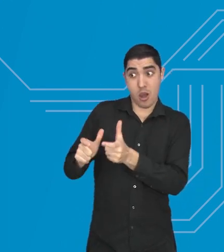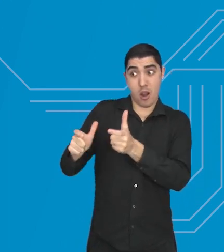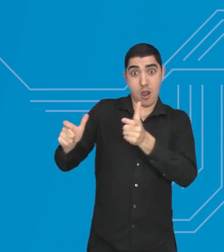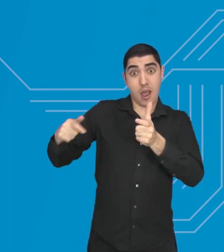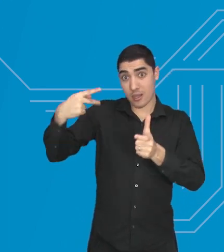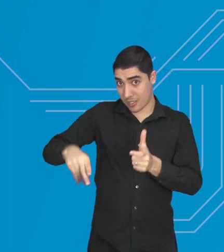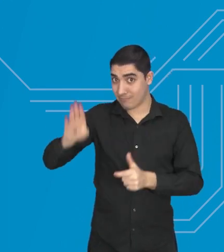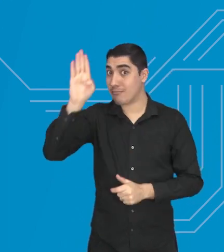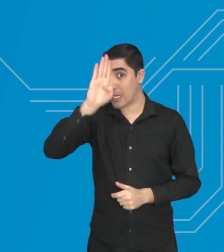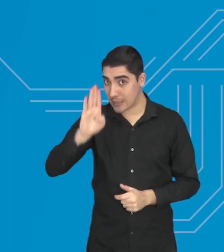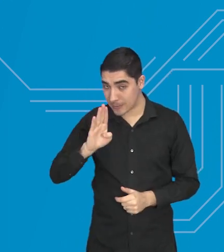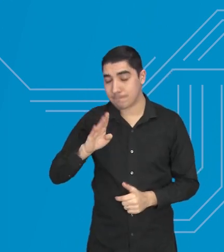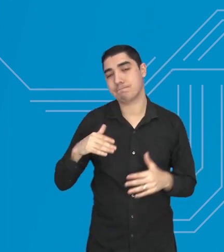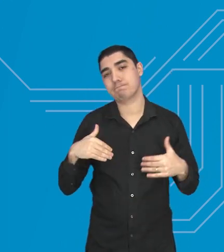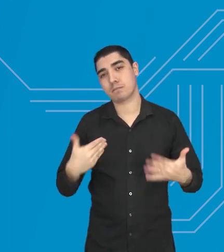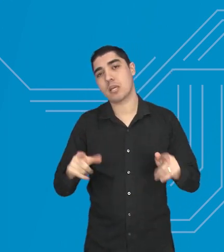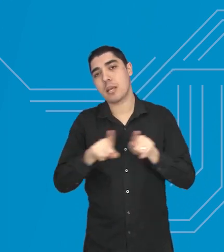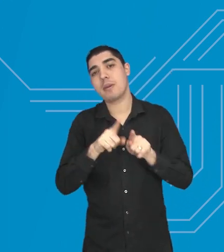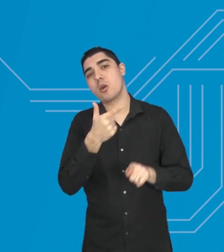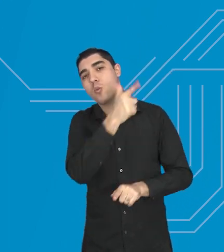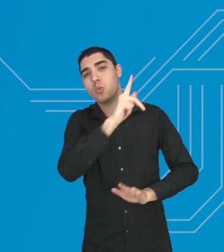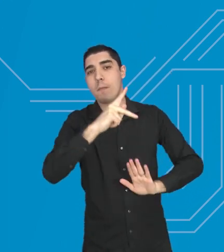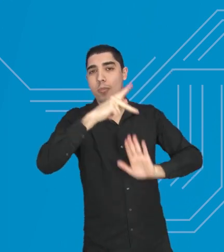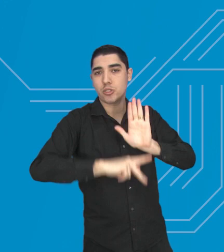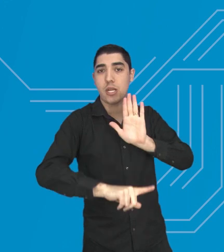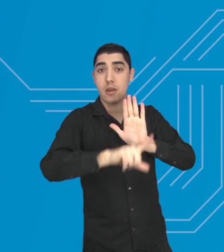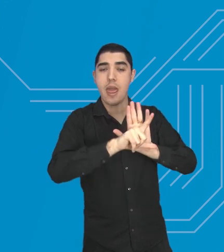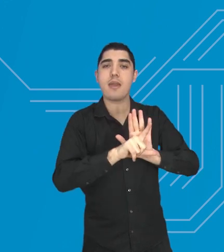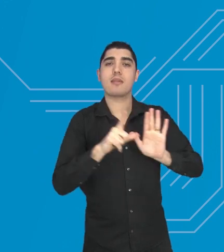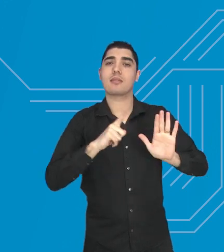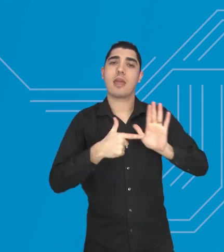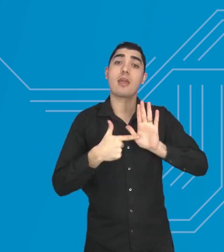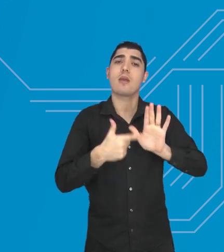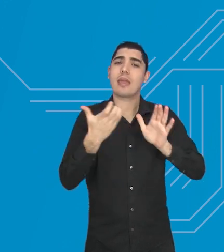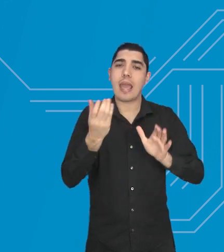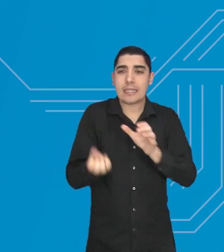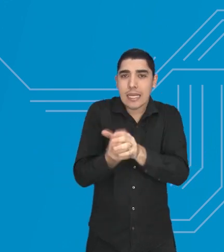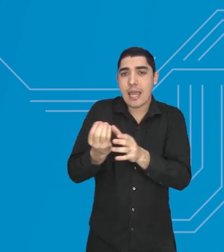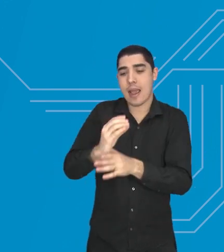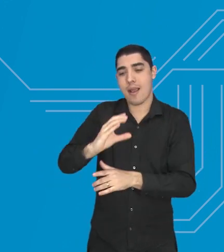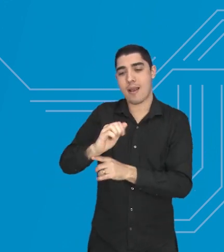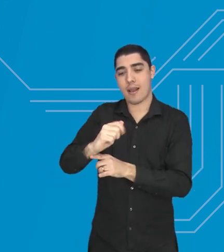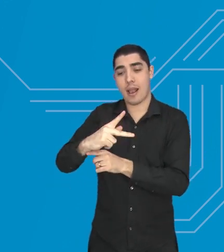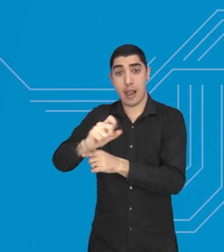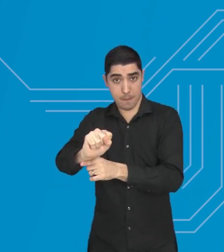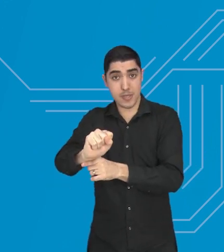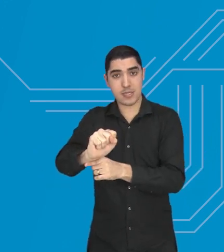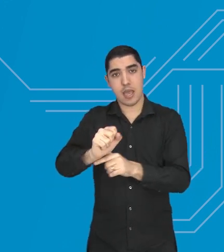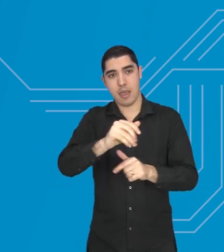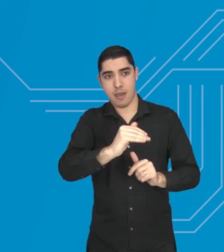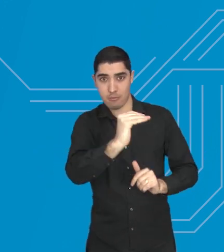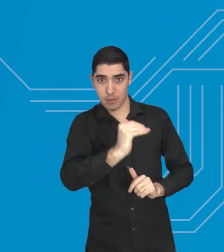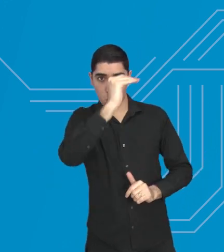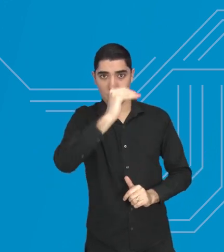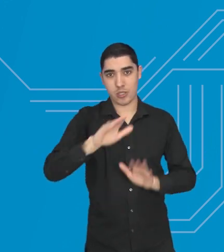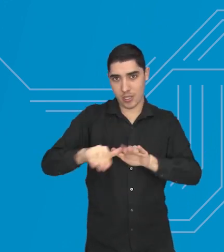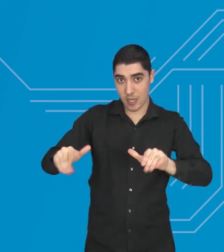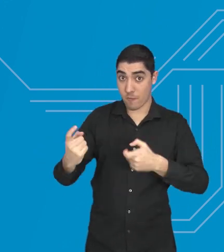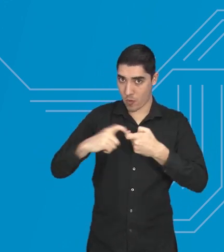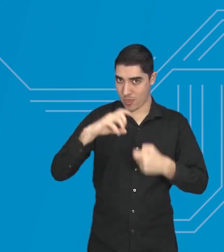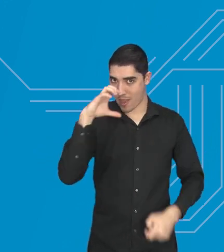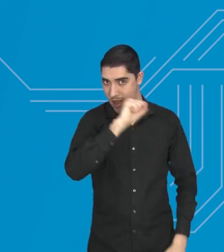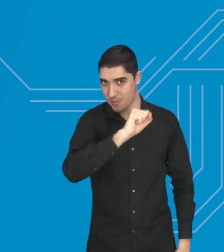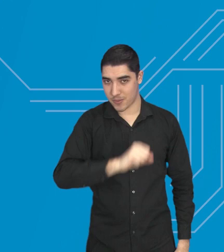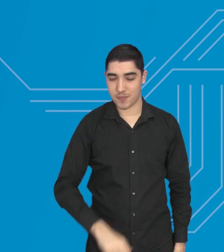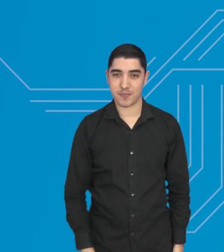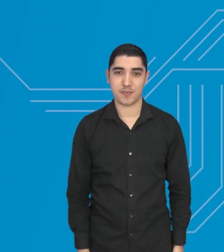país. Ainda tem uma reportagem sobre um projeto de lei que quer ampliar o número de CAPs adulto e infantil na cidade.